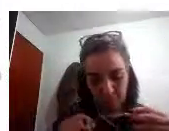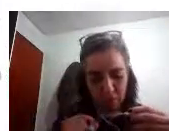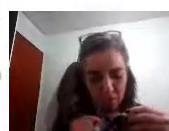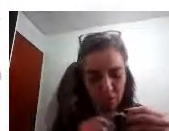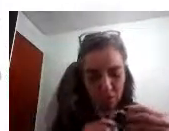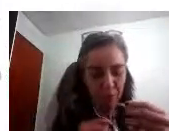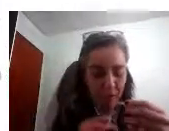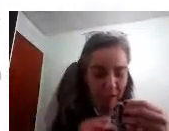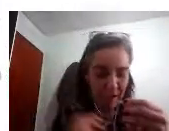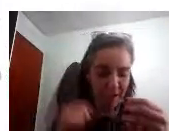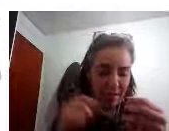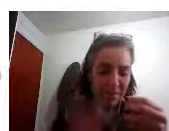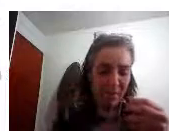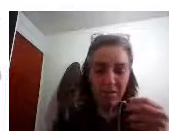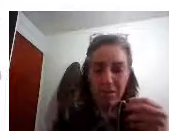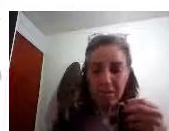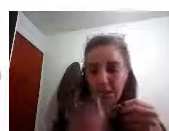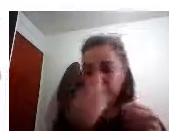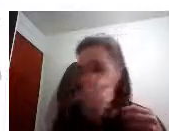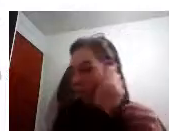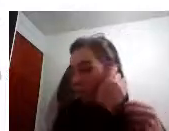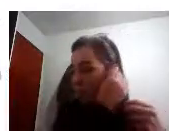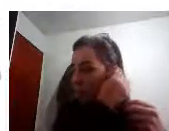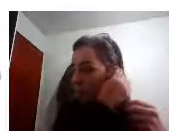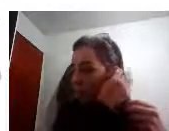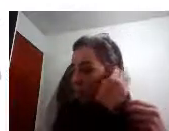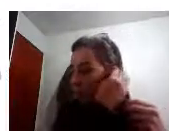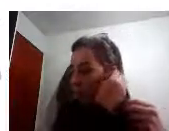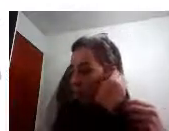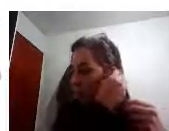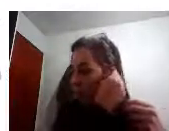desse períodozinho de férias.